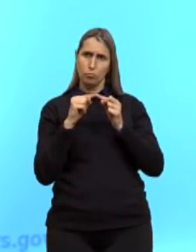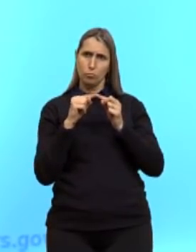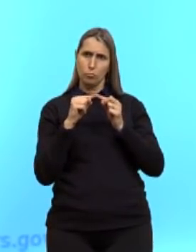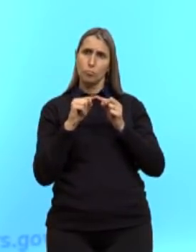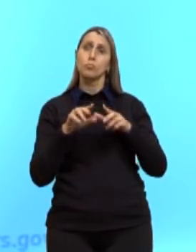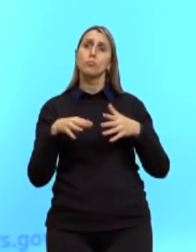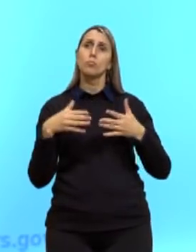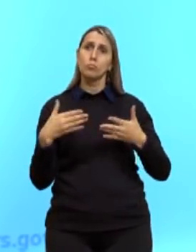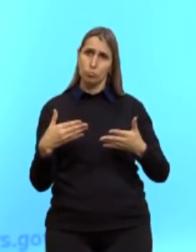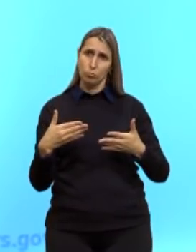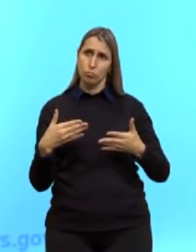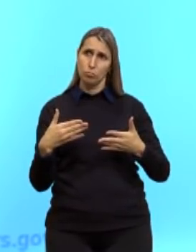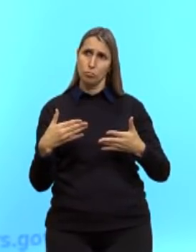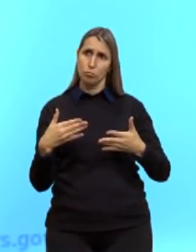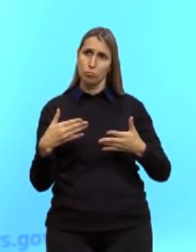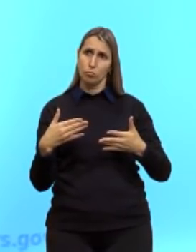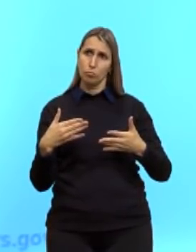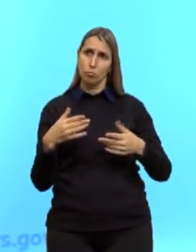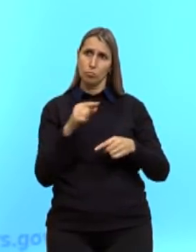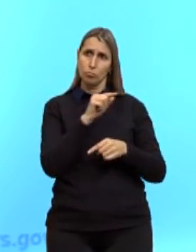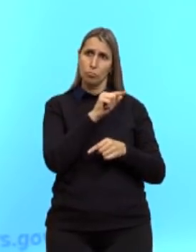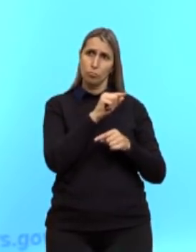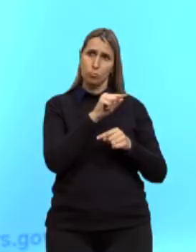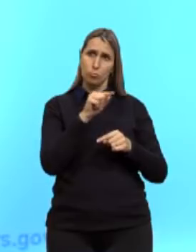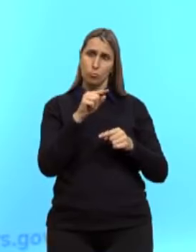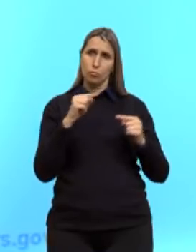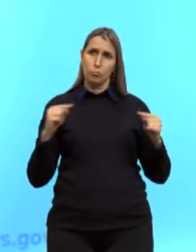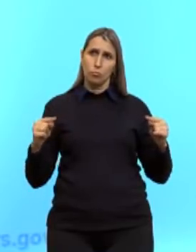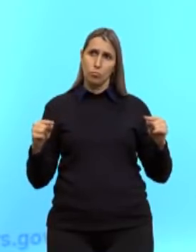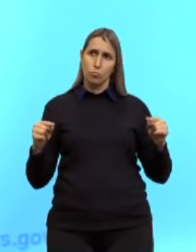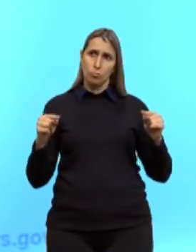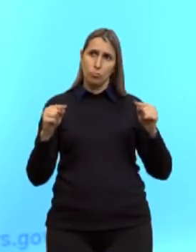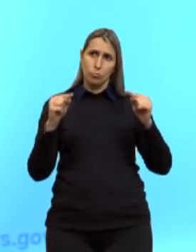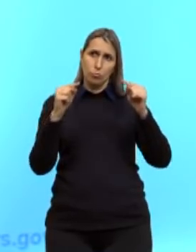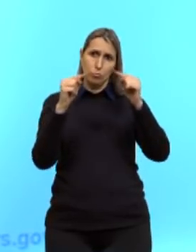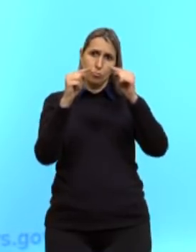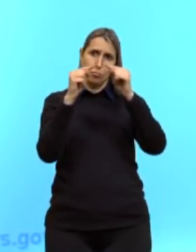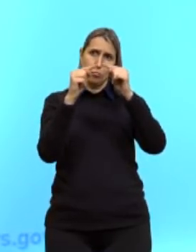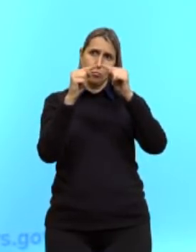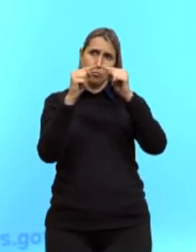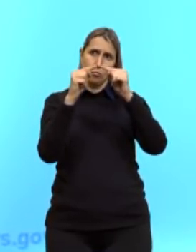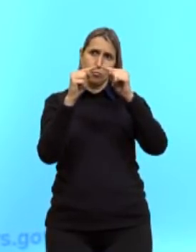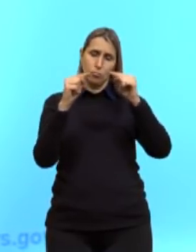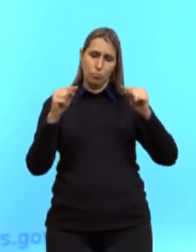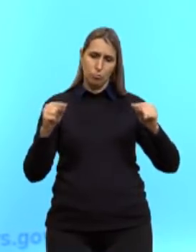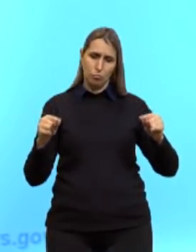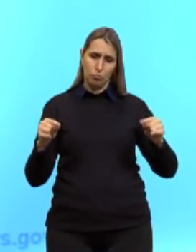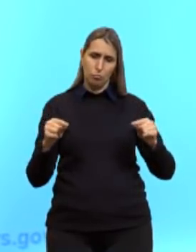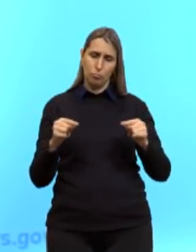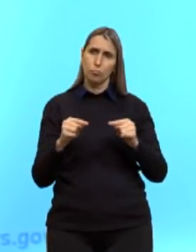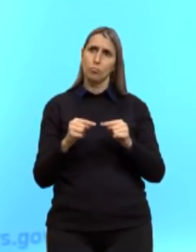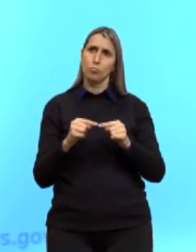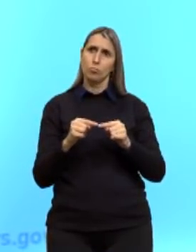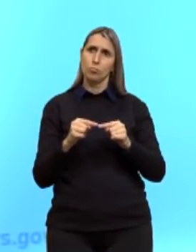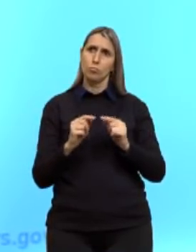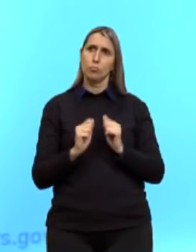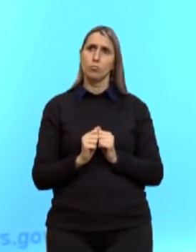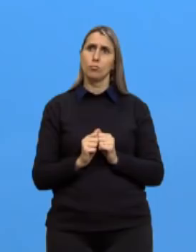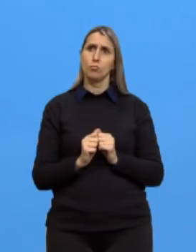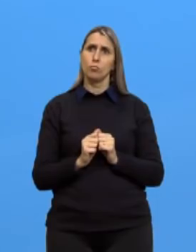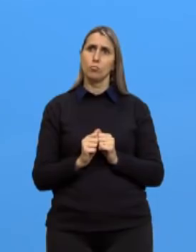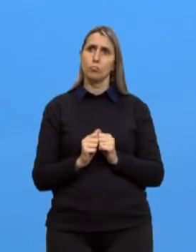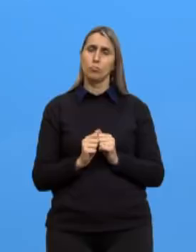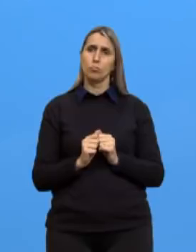quem são as transversais e esse ponto comum fechou o que é um